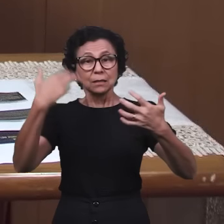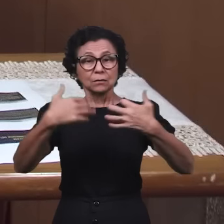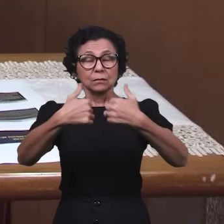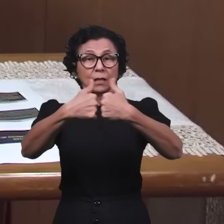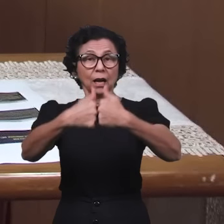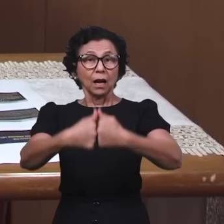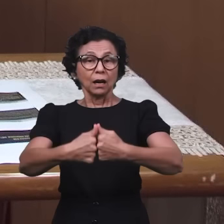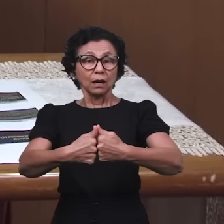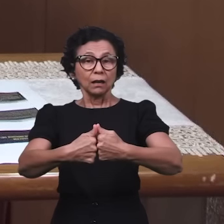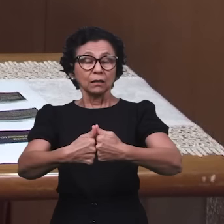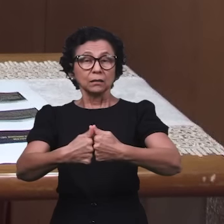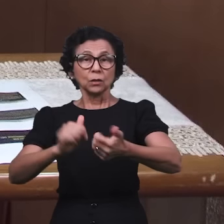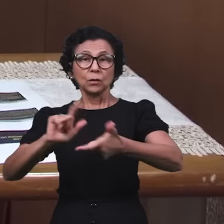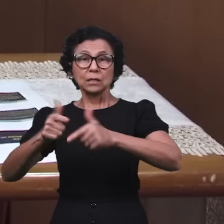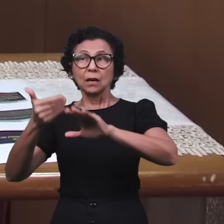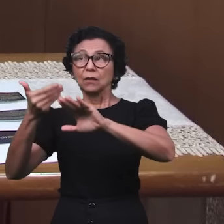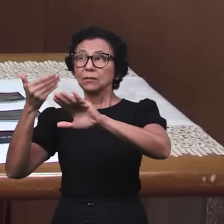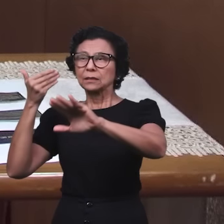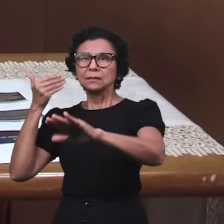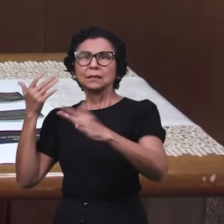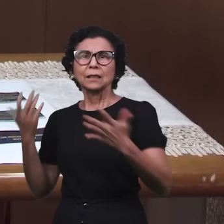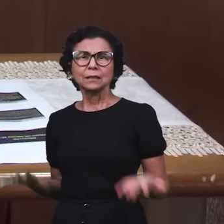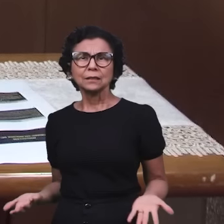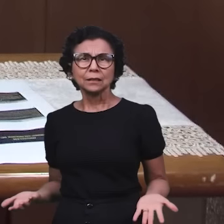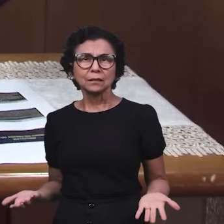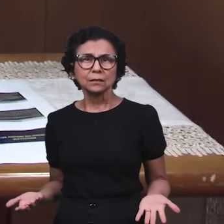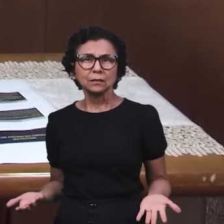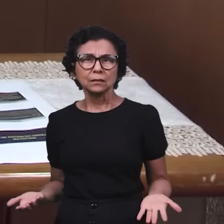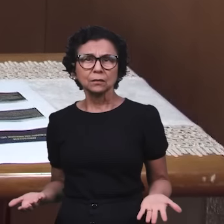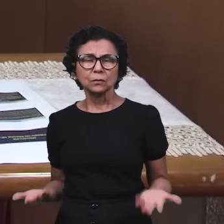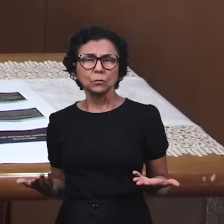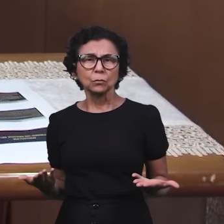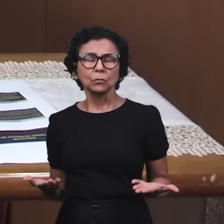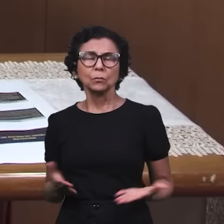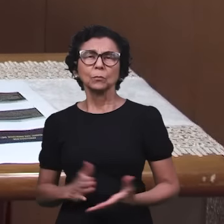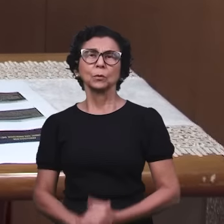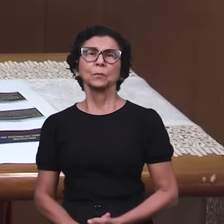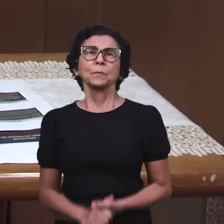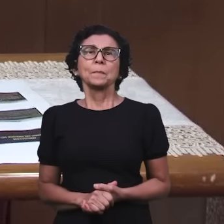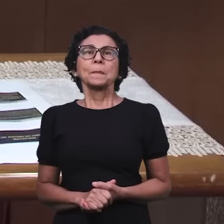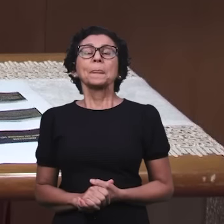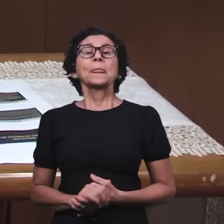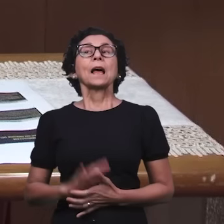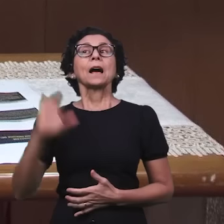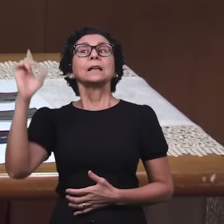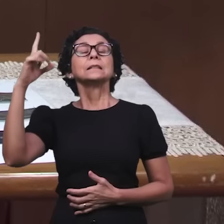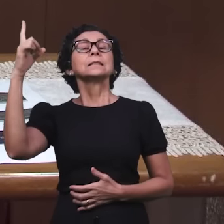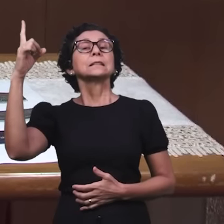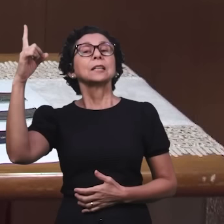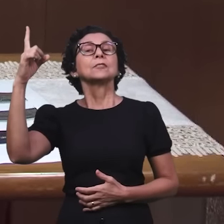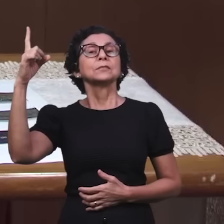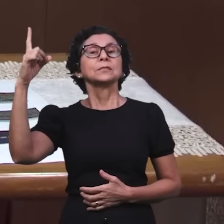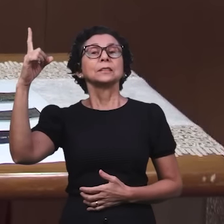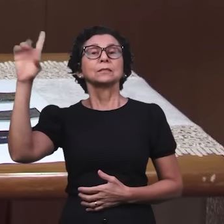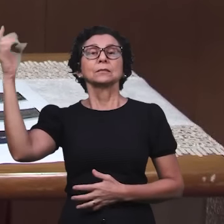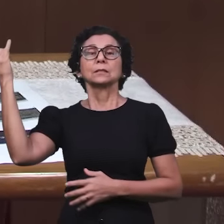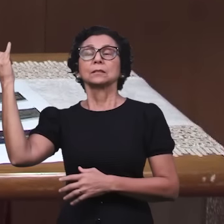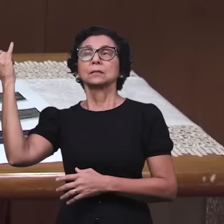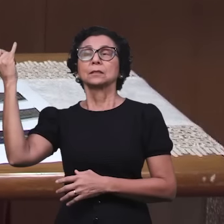agora, servo de Deus, com quem Deus falava, profetizou nos Salmos, ele agora foi buscar a Arca da